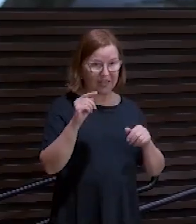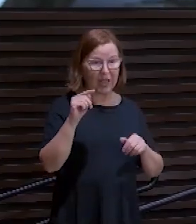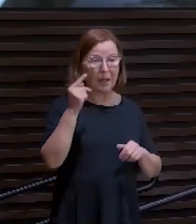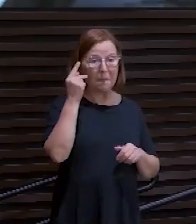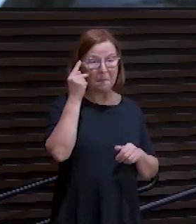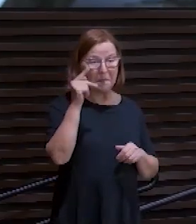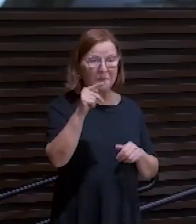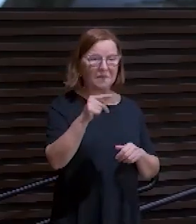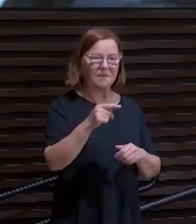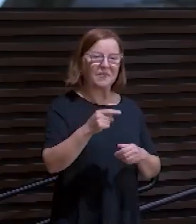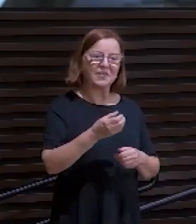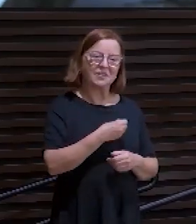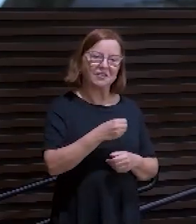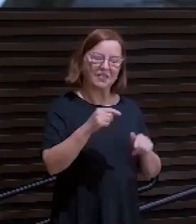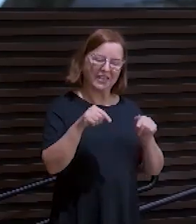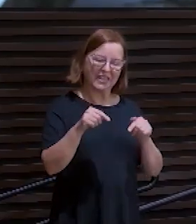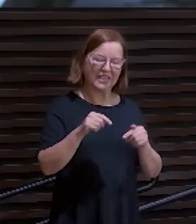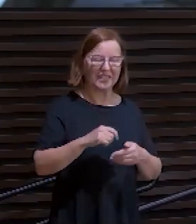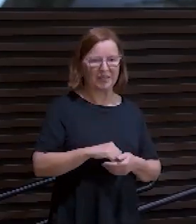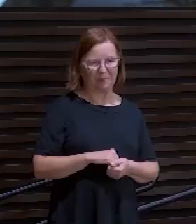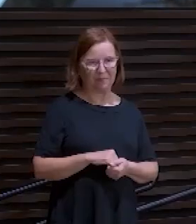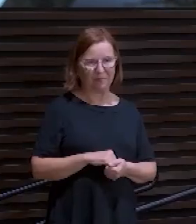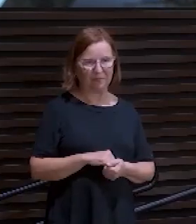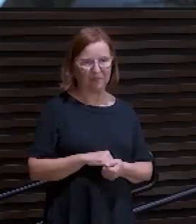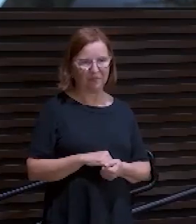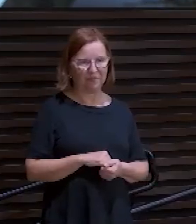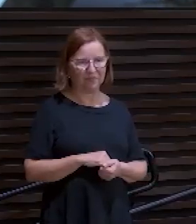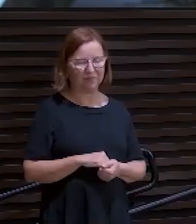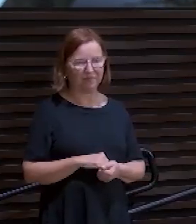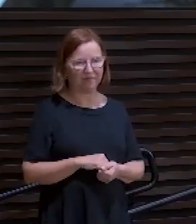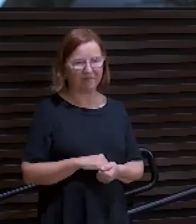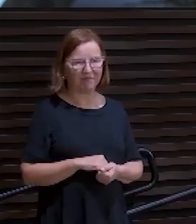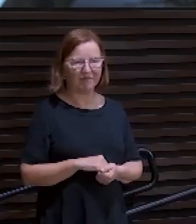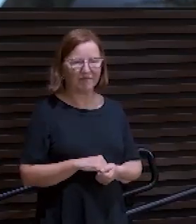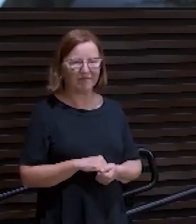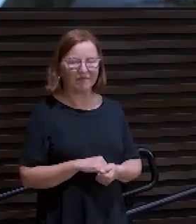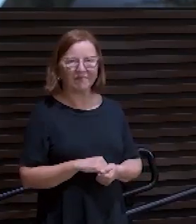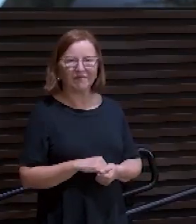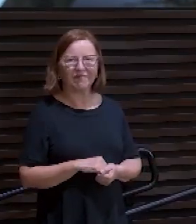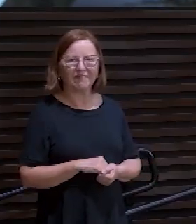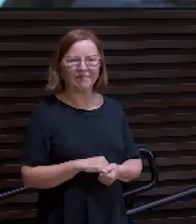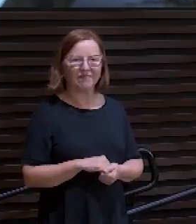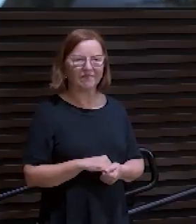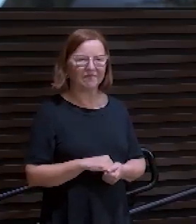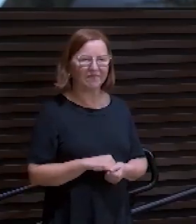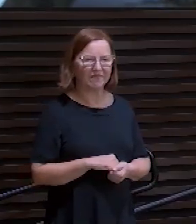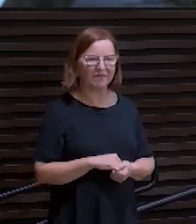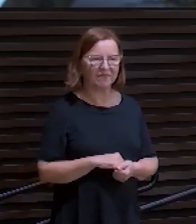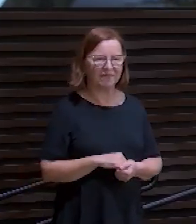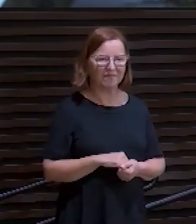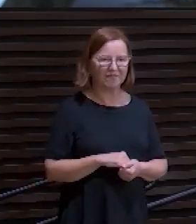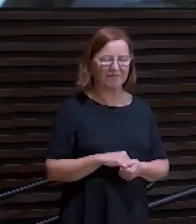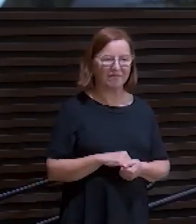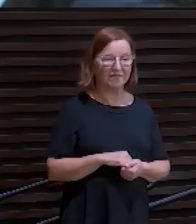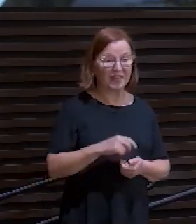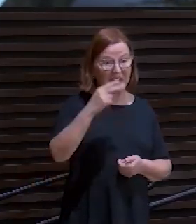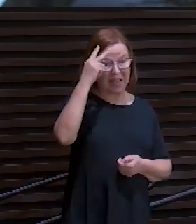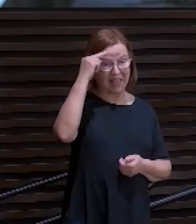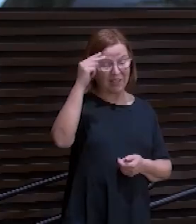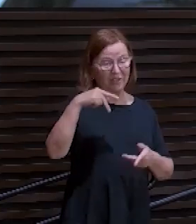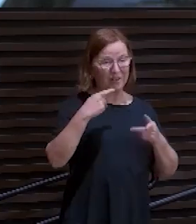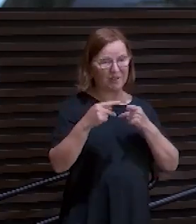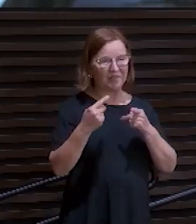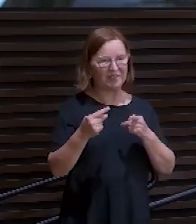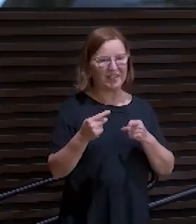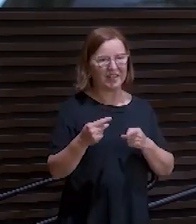Canaã. É como se ele estivesse antecipando a história. A história diz o seguinte, vocês vão vir